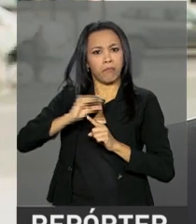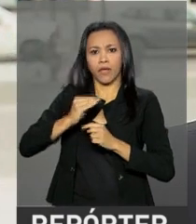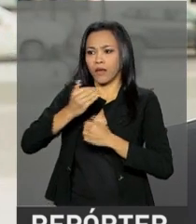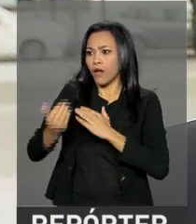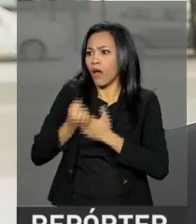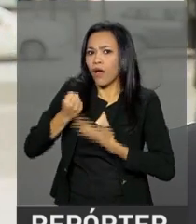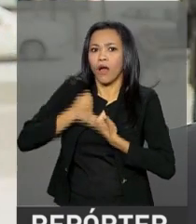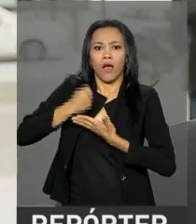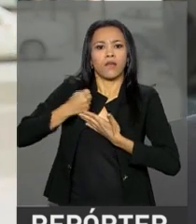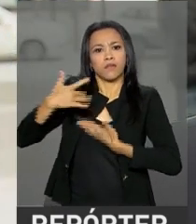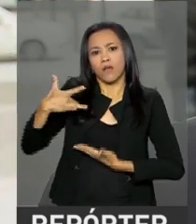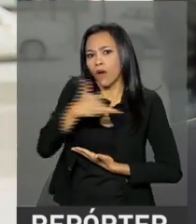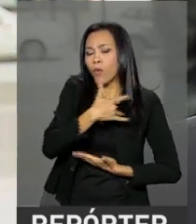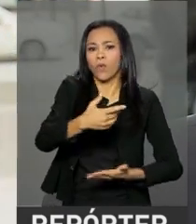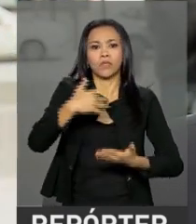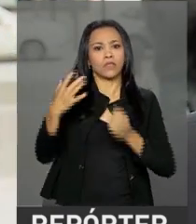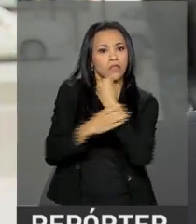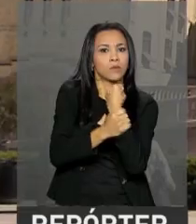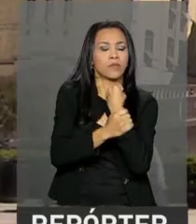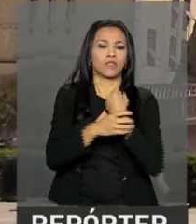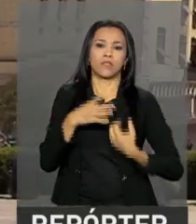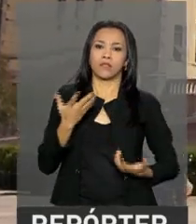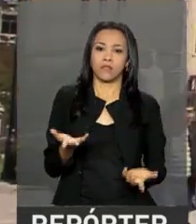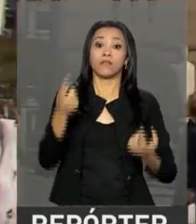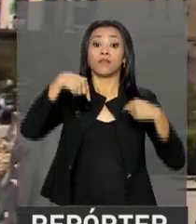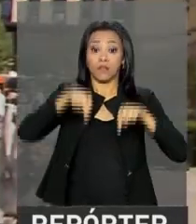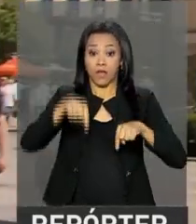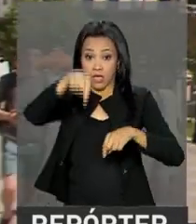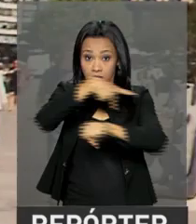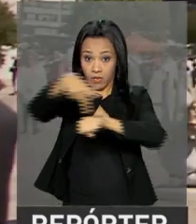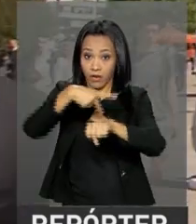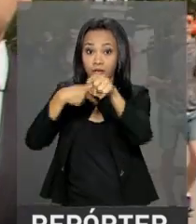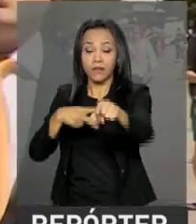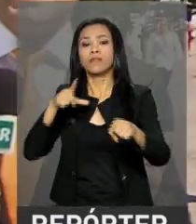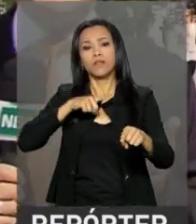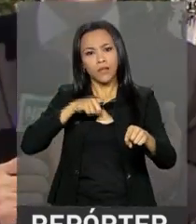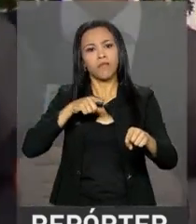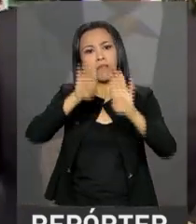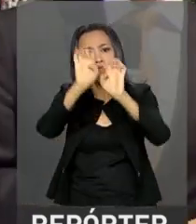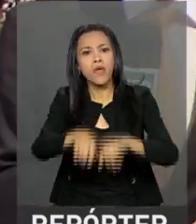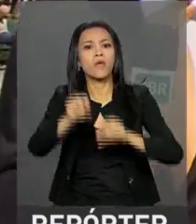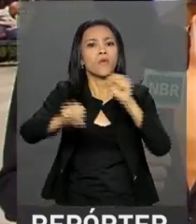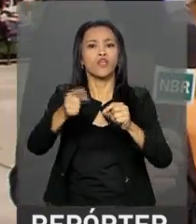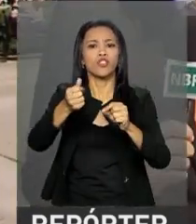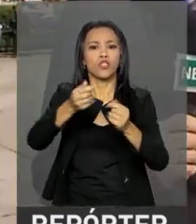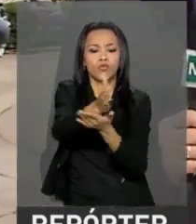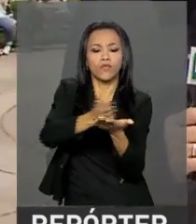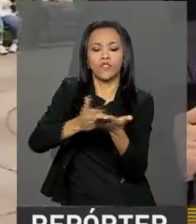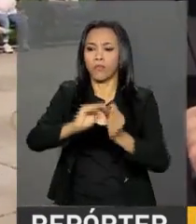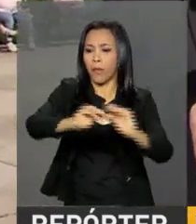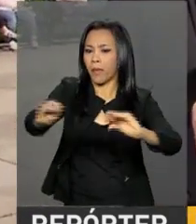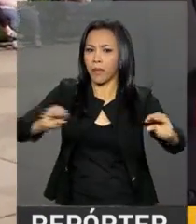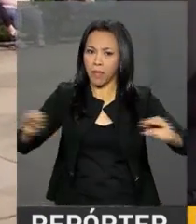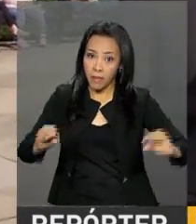benefícios, tanto na área de saúde quanto na segurança. A Noruega também conseguiu distribuir bem as riquezas do país.